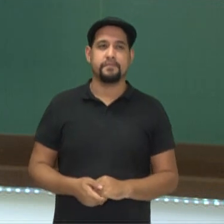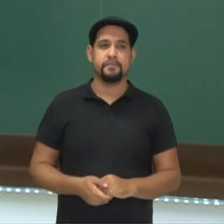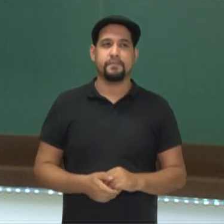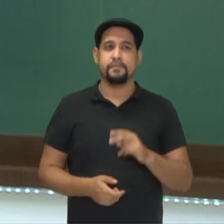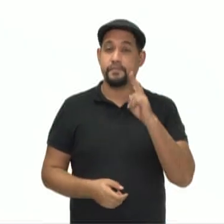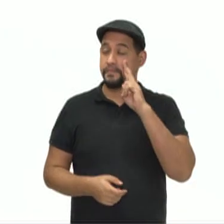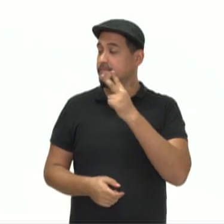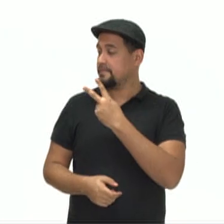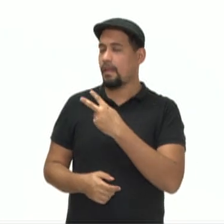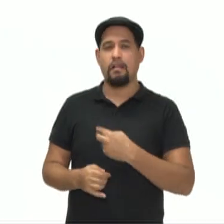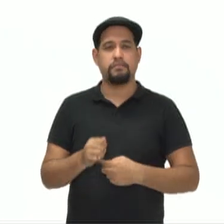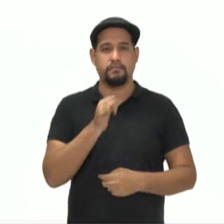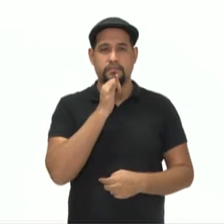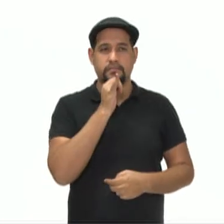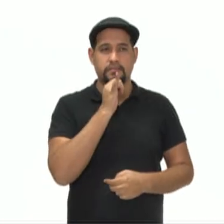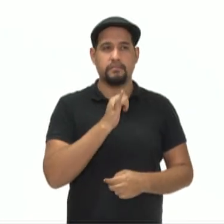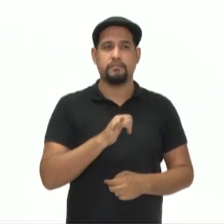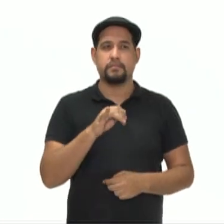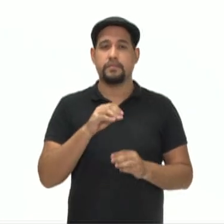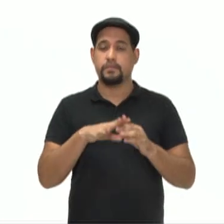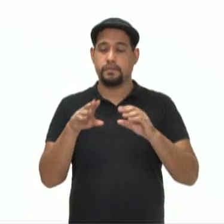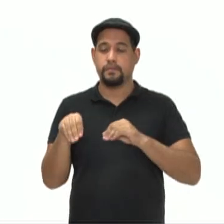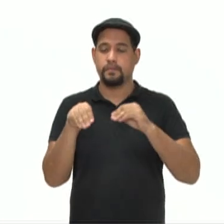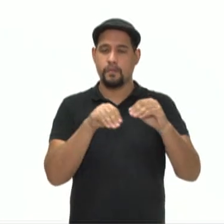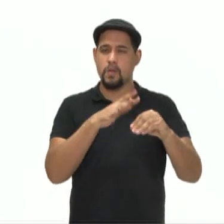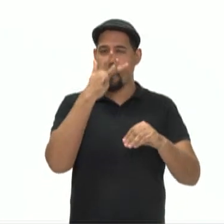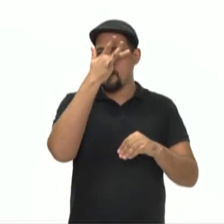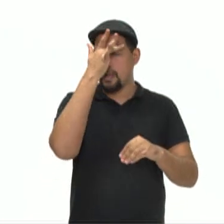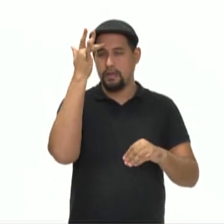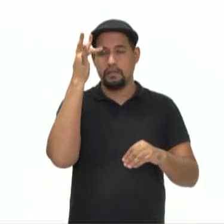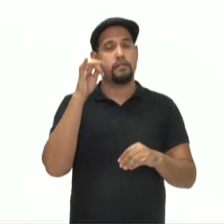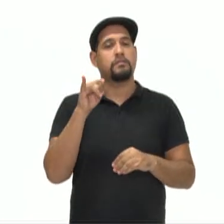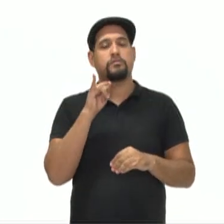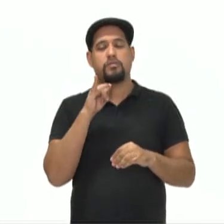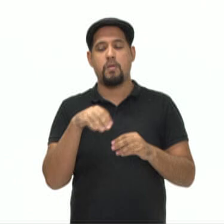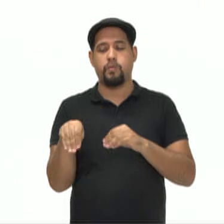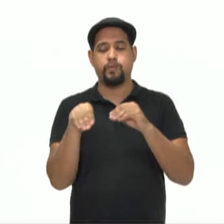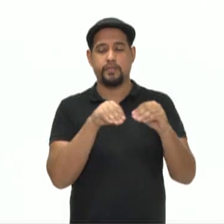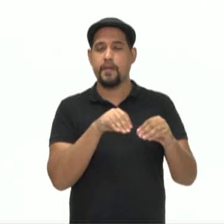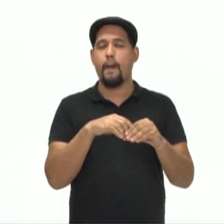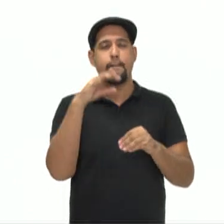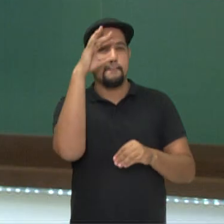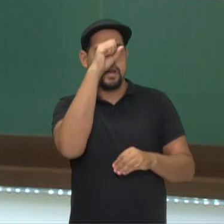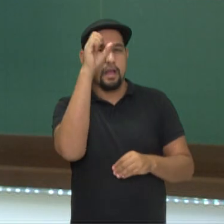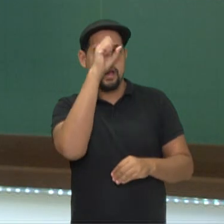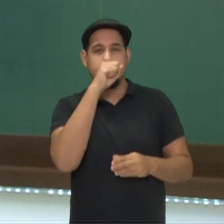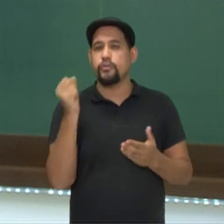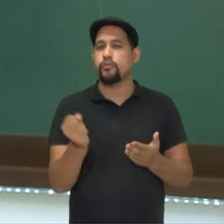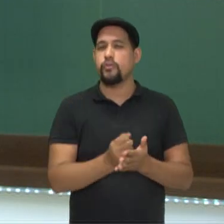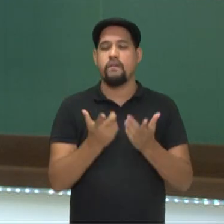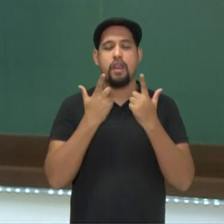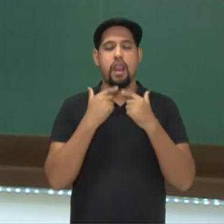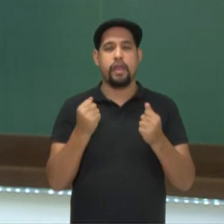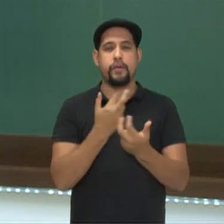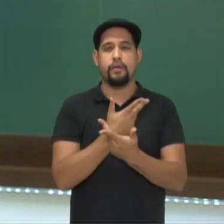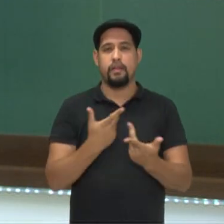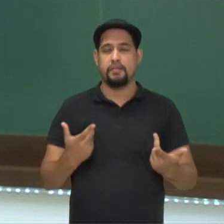Aqui o exemplo, né? Saindo de um país, indo para o outro, fazer esse intercâmbio para aprender novos